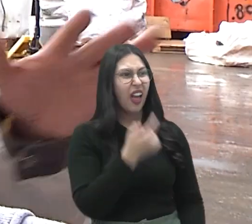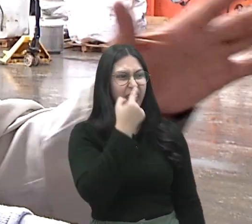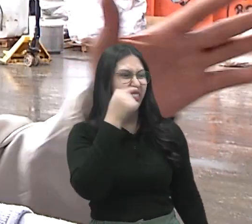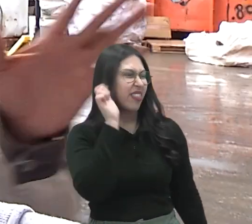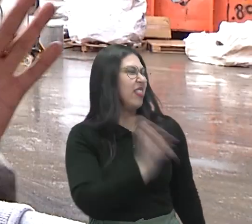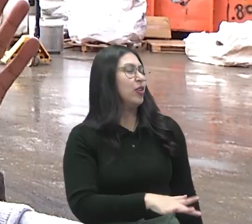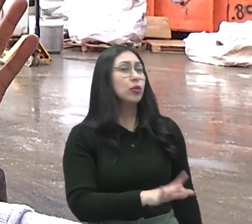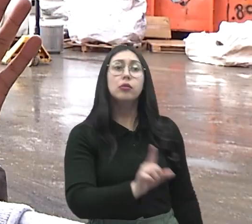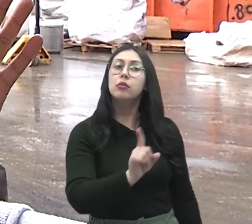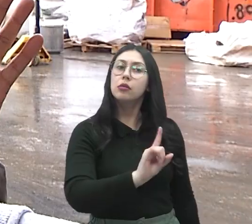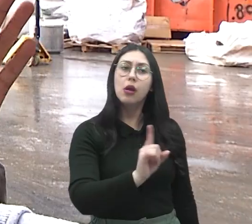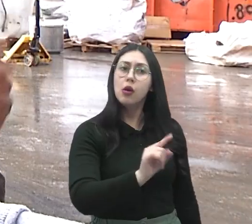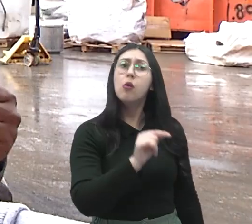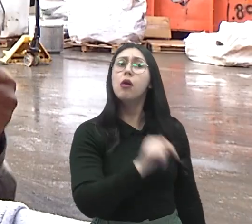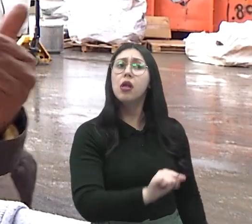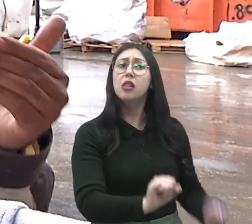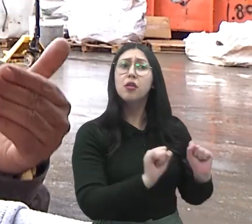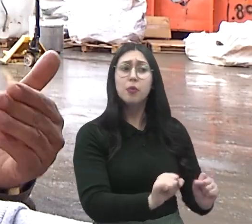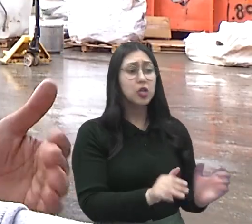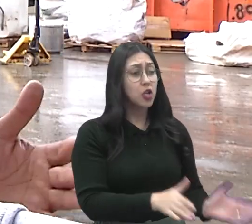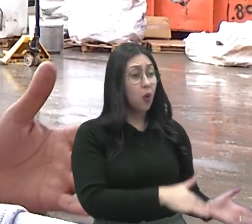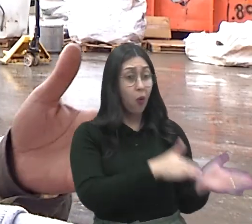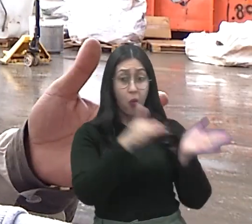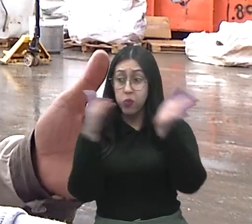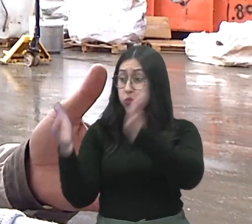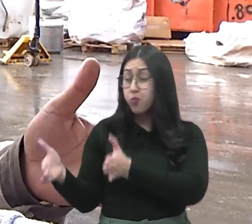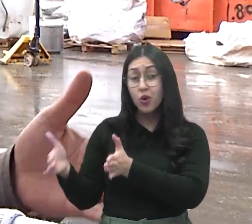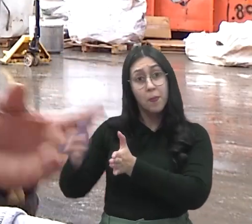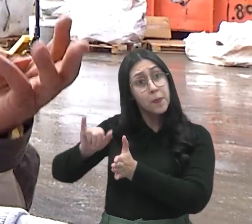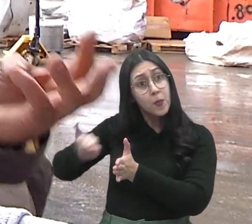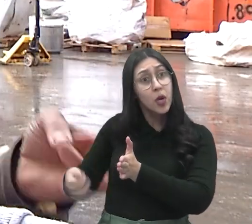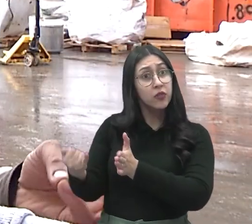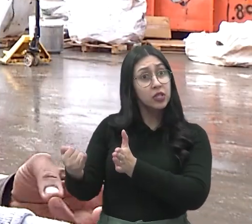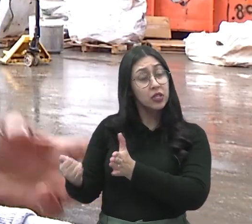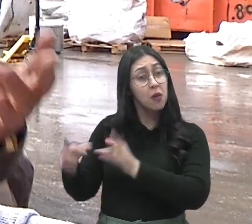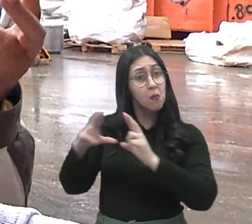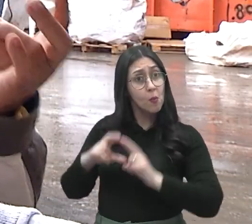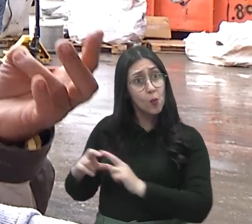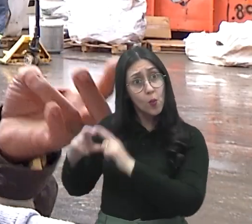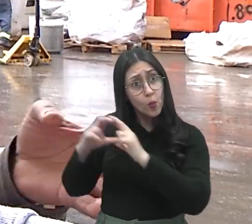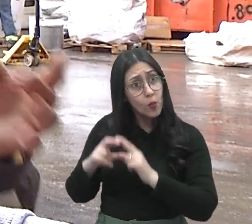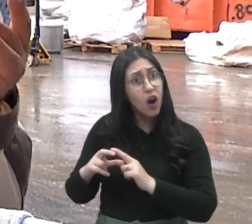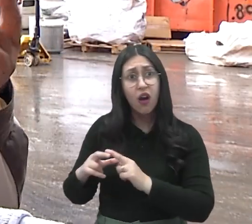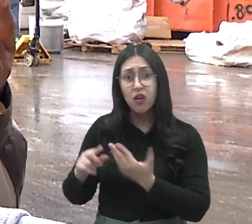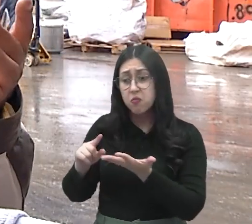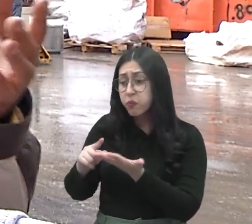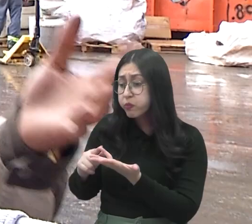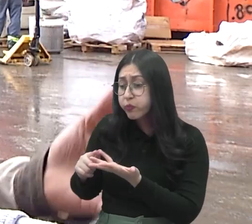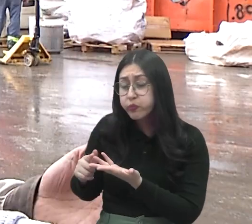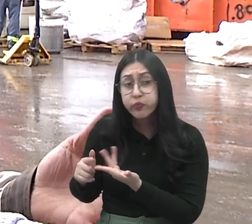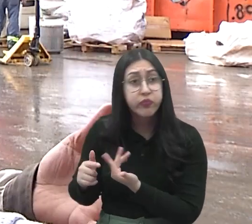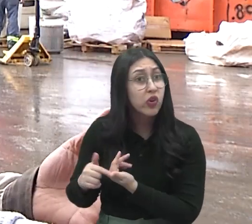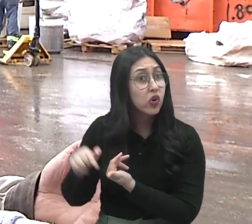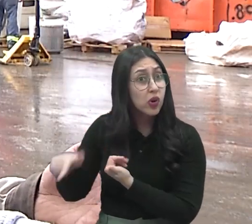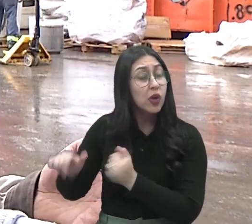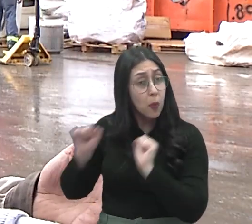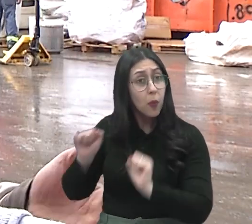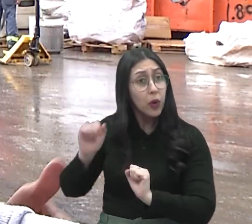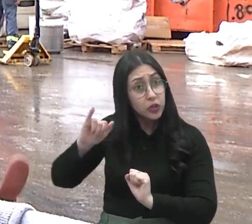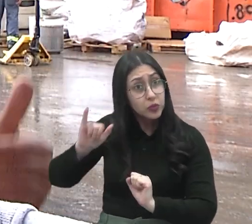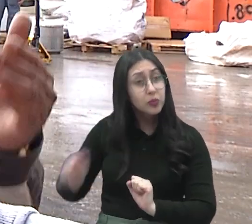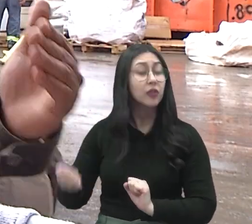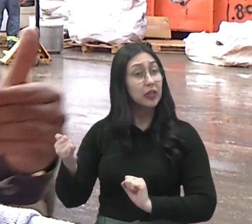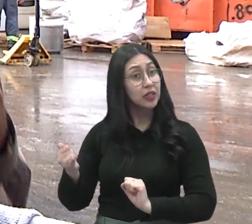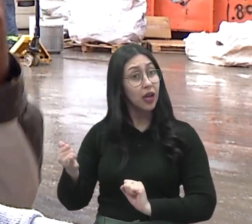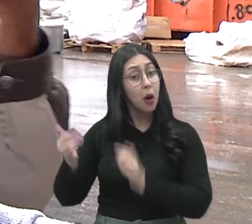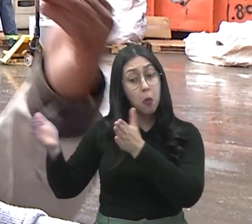Antigamente falava lixo, hoje não. Hoje é resíduo, porque tem valor agregado. Você tem ouro, você tem matéria-prima, você tem minerais ricos, né? E